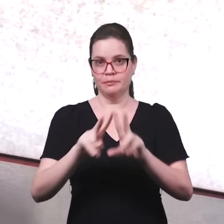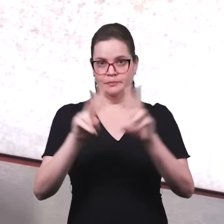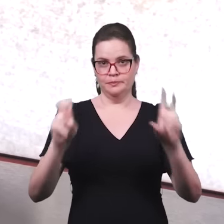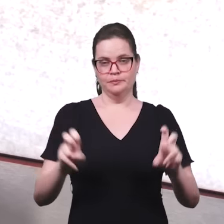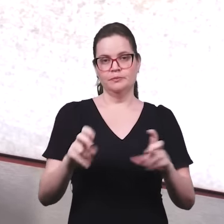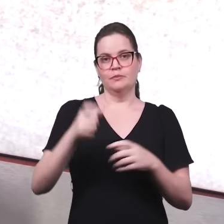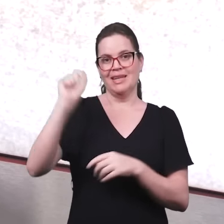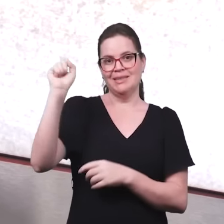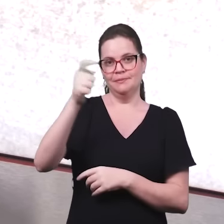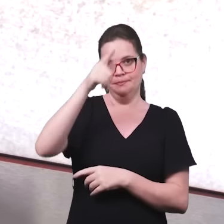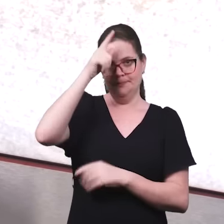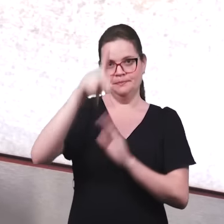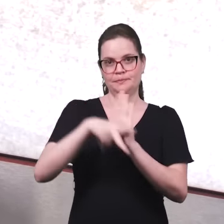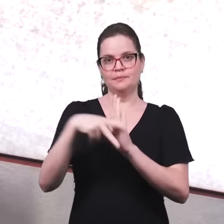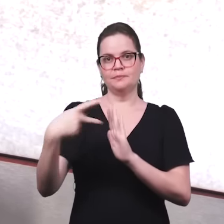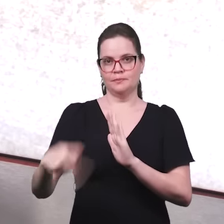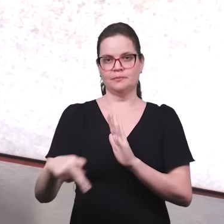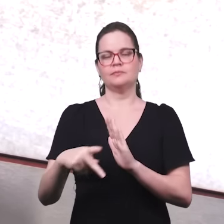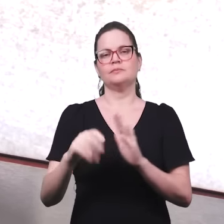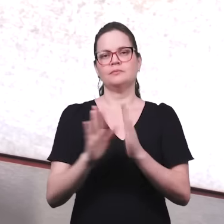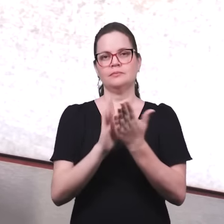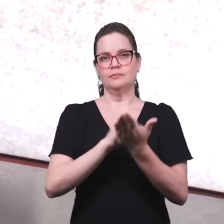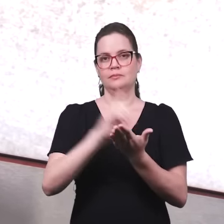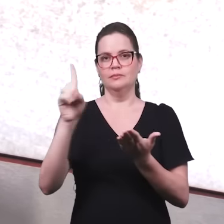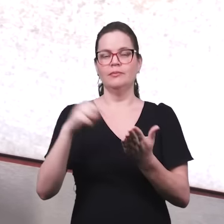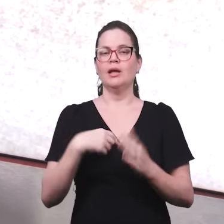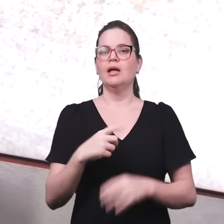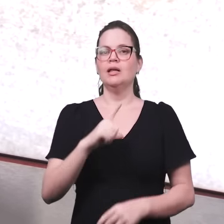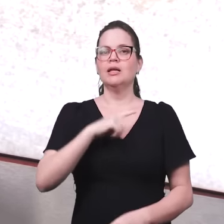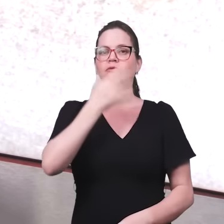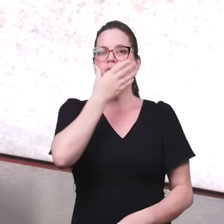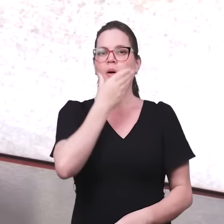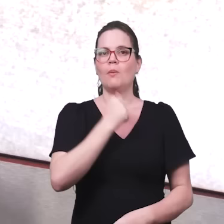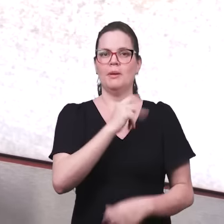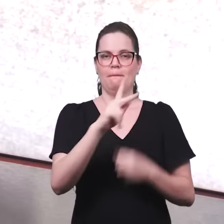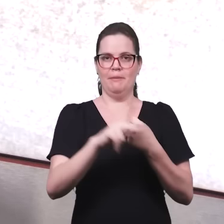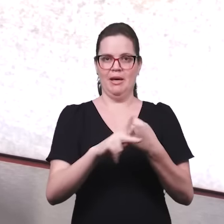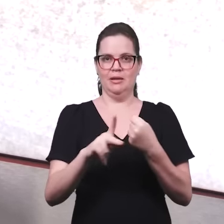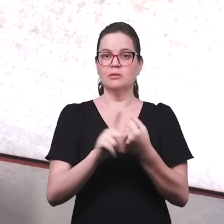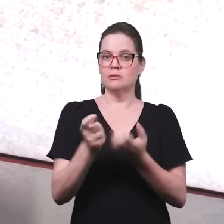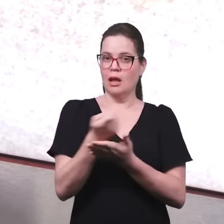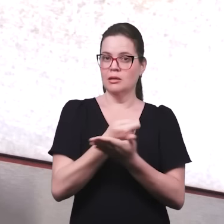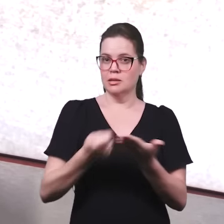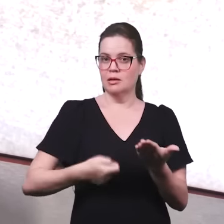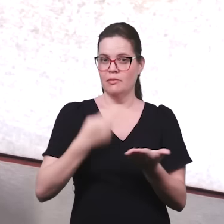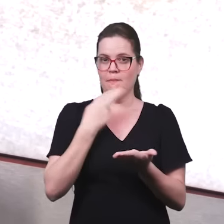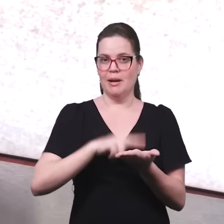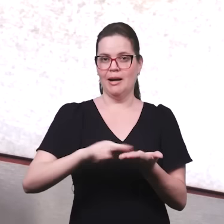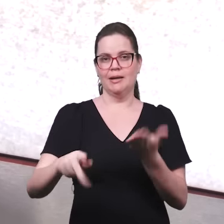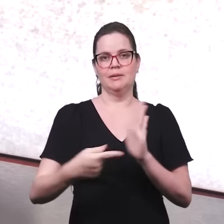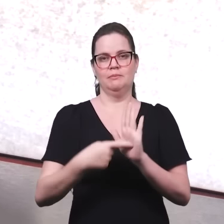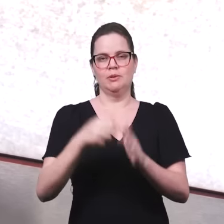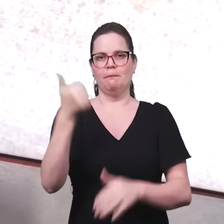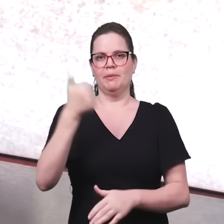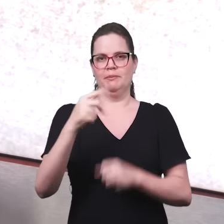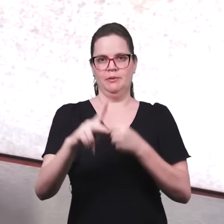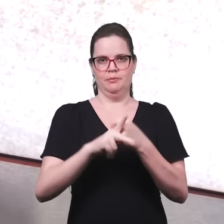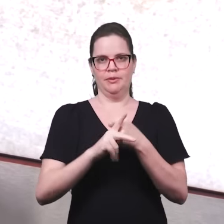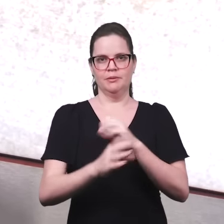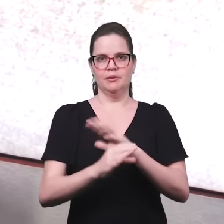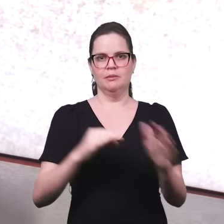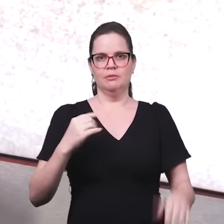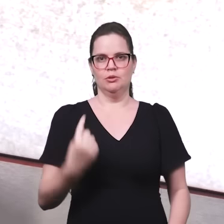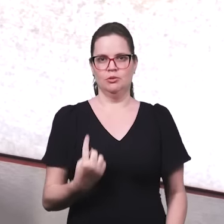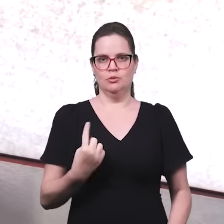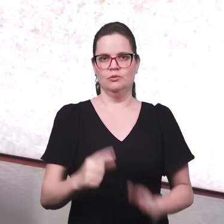escrevendo a sua segunda carta, no capítulo 1, verso 21, olha o que ele escreveu. 1 Pedro, capítulo 1,